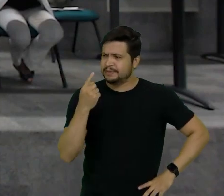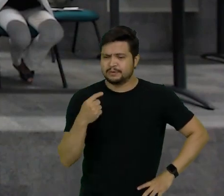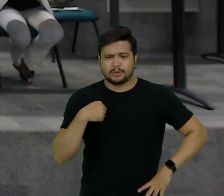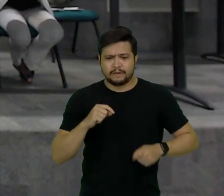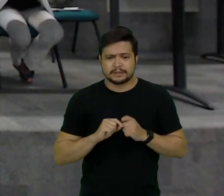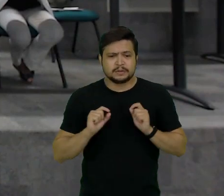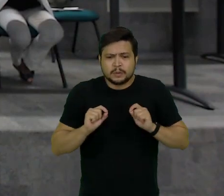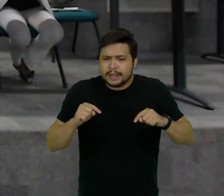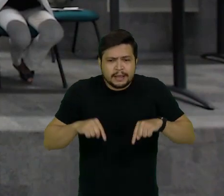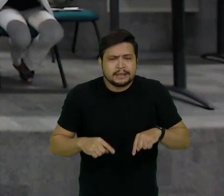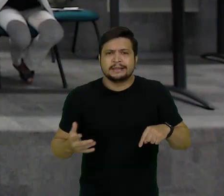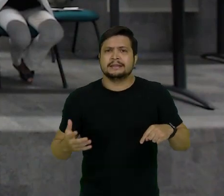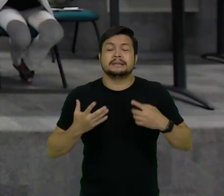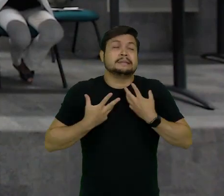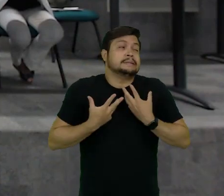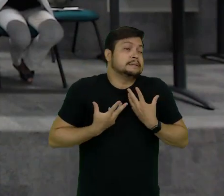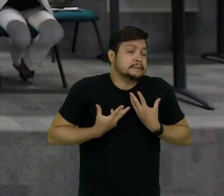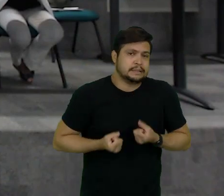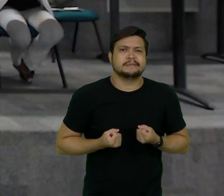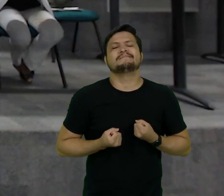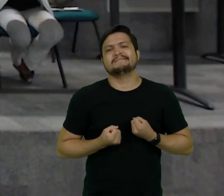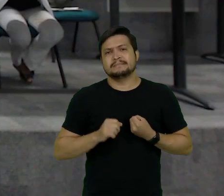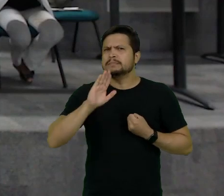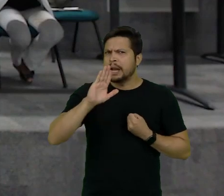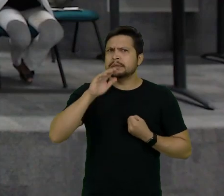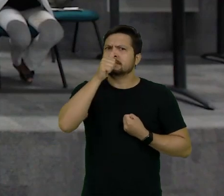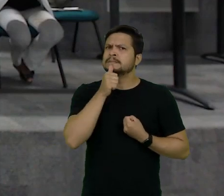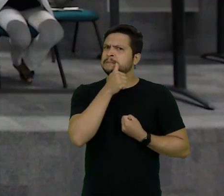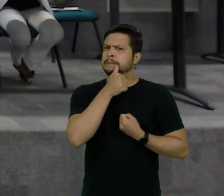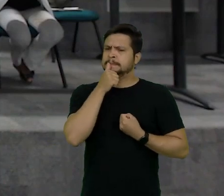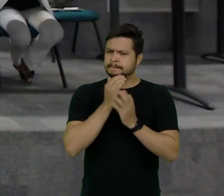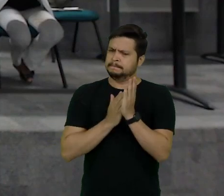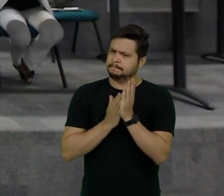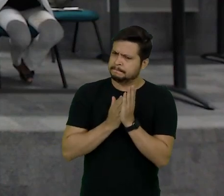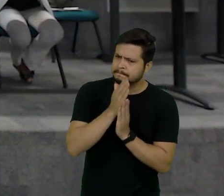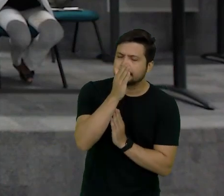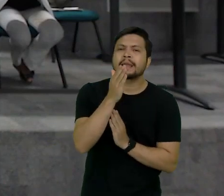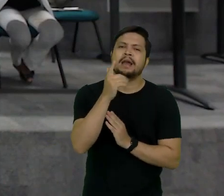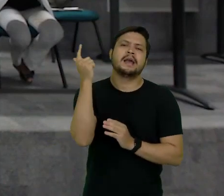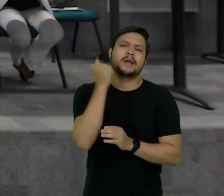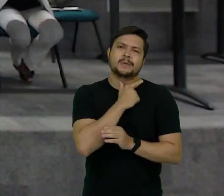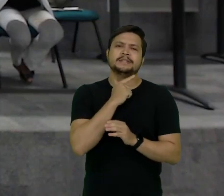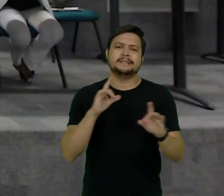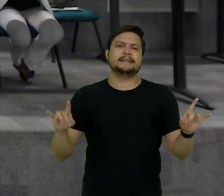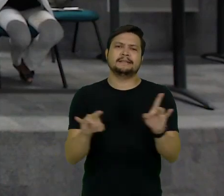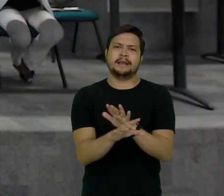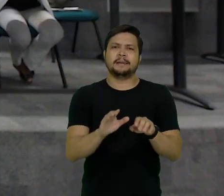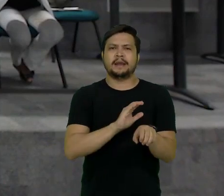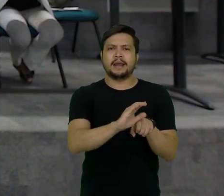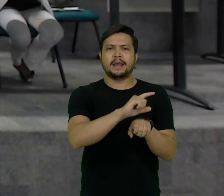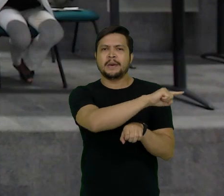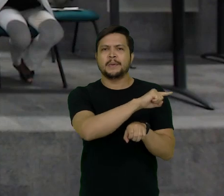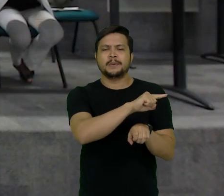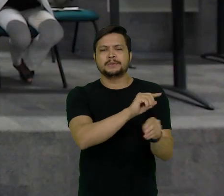perseverei e consegui me formar. Do mesmo jeito é a nossa profissão. Nós vamos para o campo,